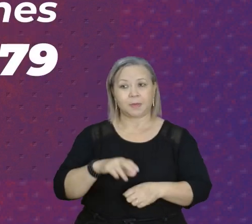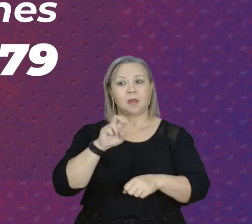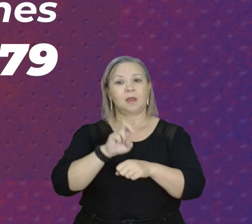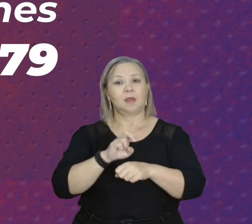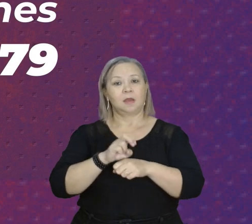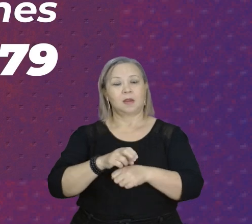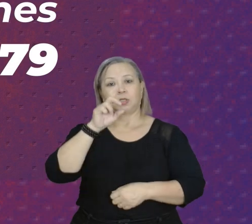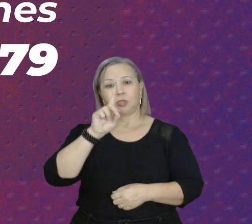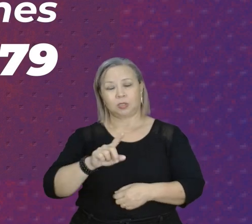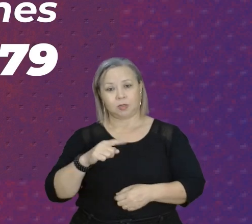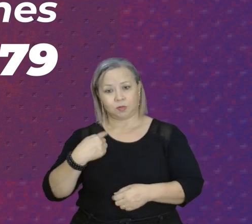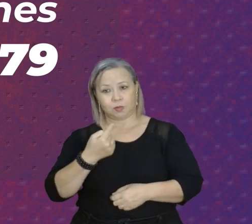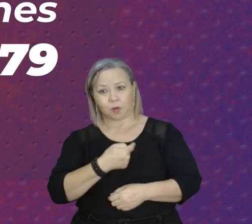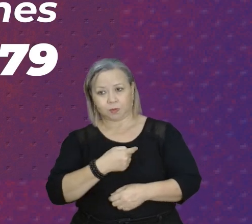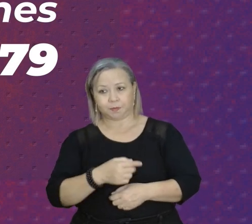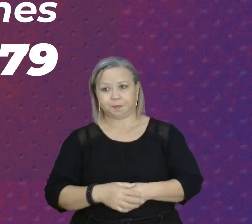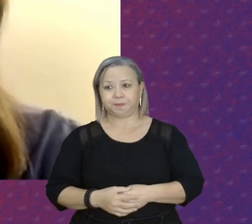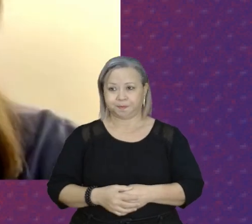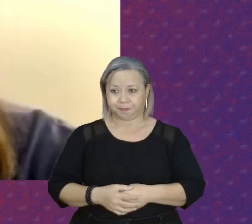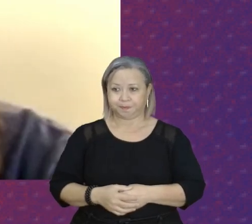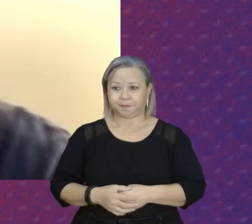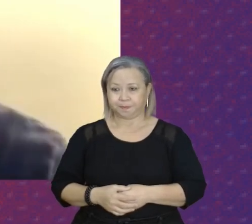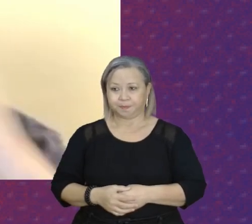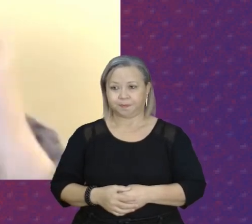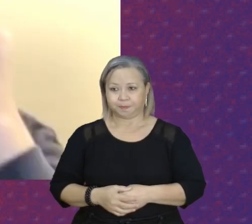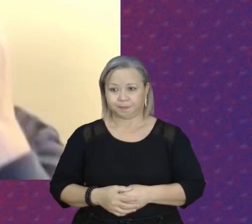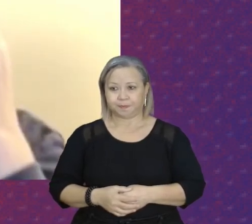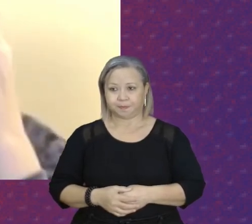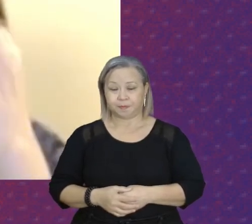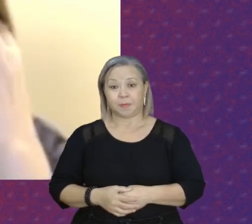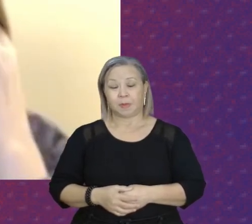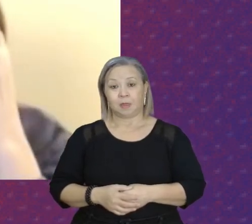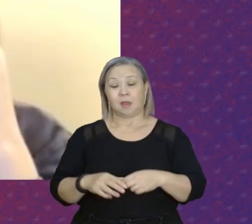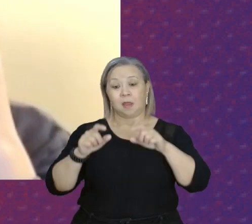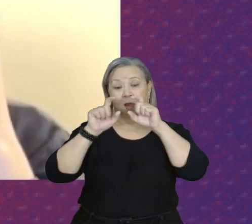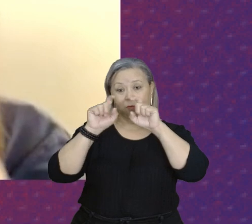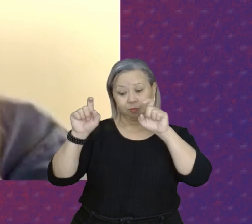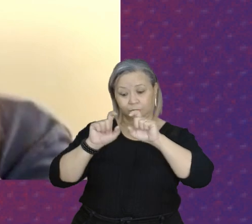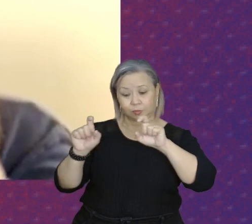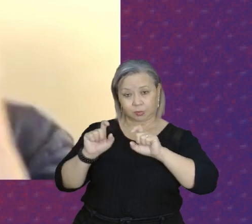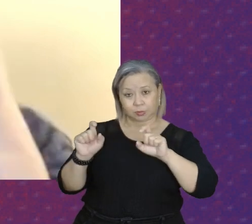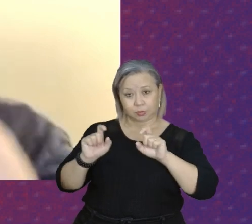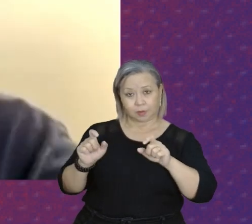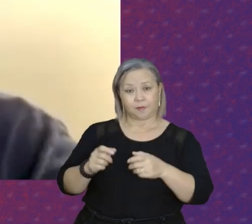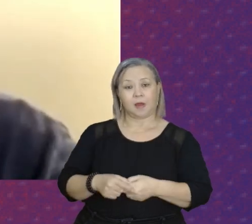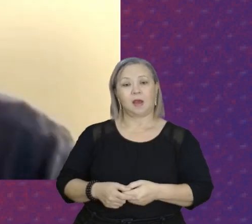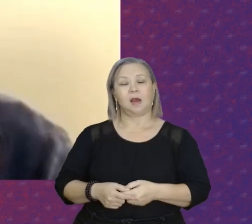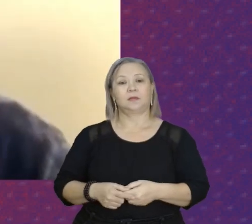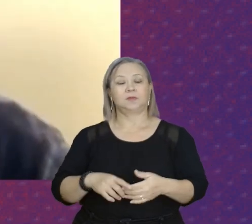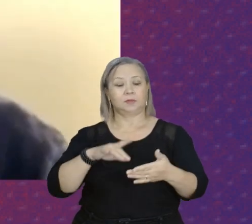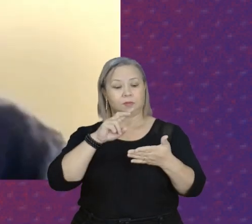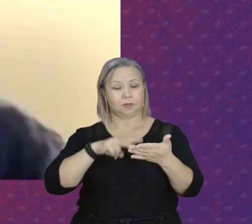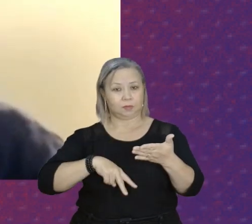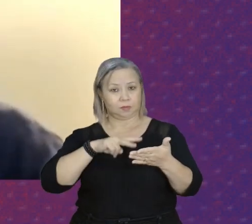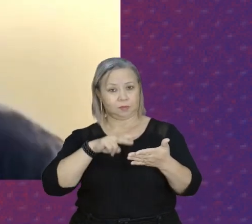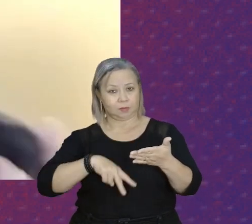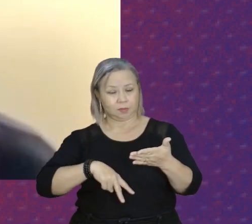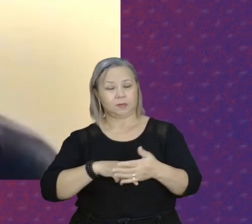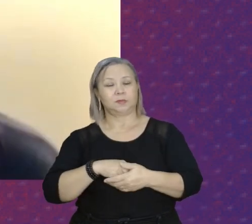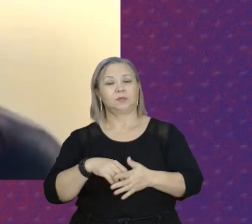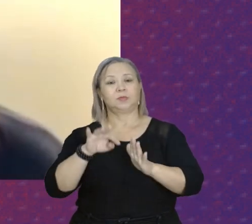nosso direito. Então, esses trechos do manifesto já dizem muita coisa, né?